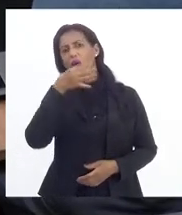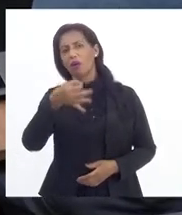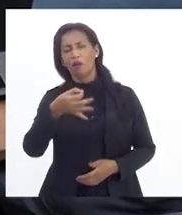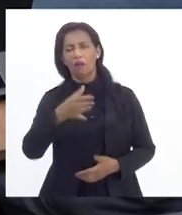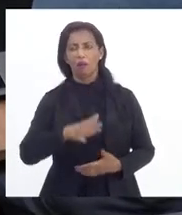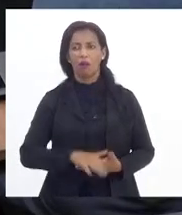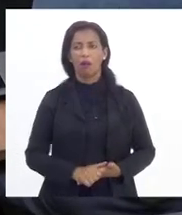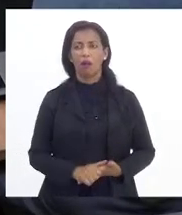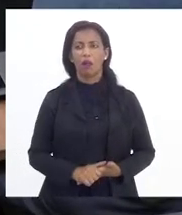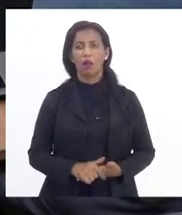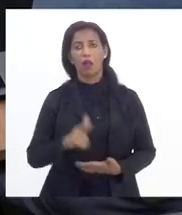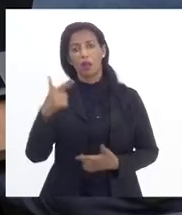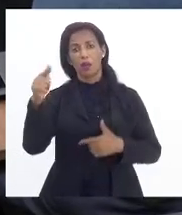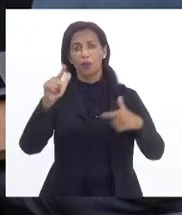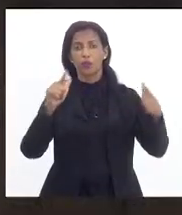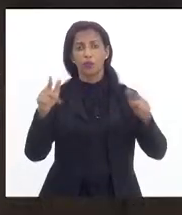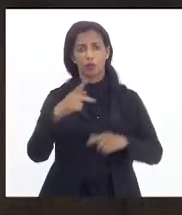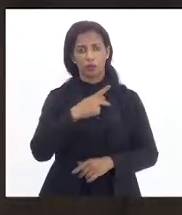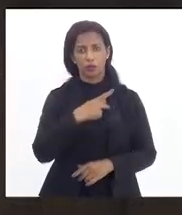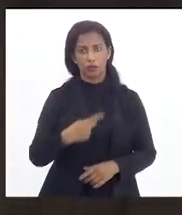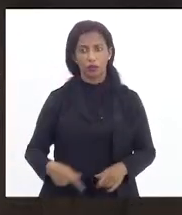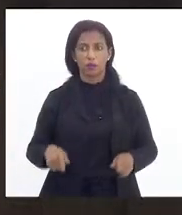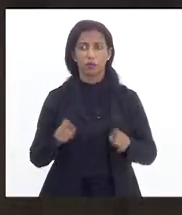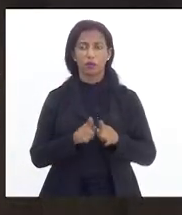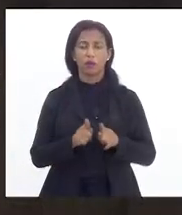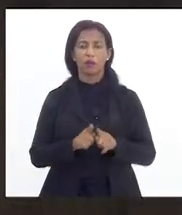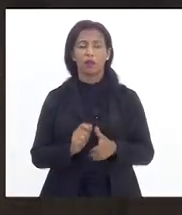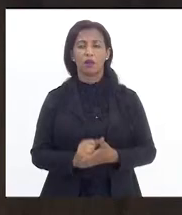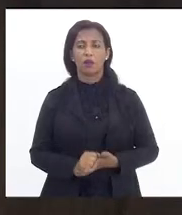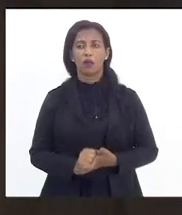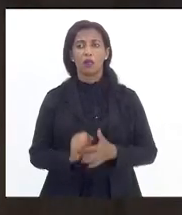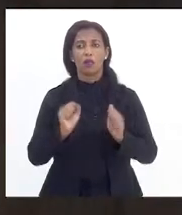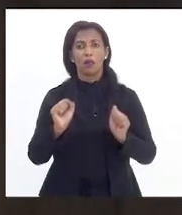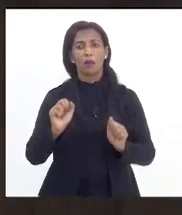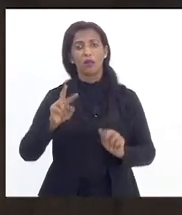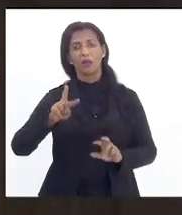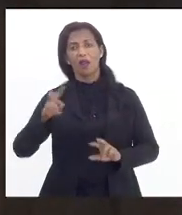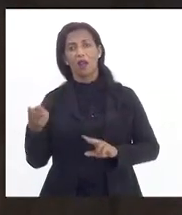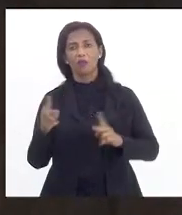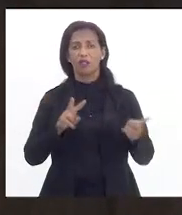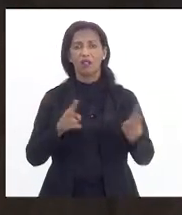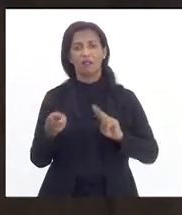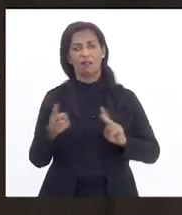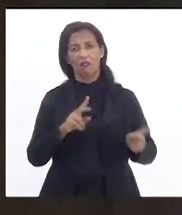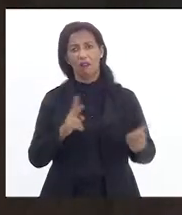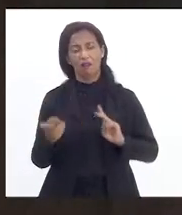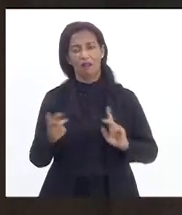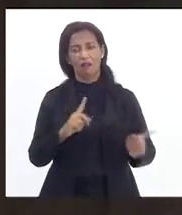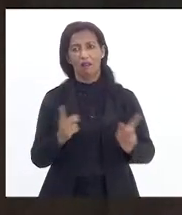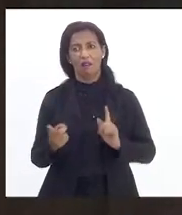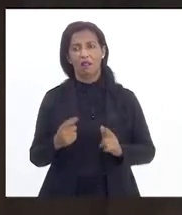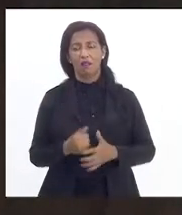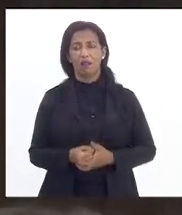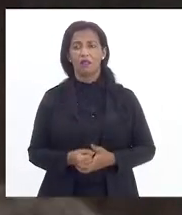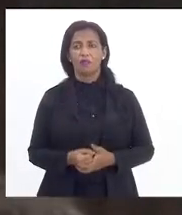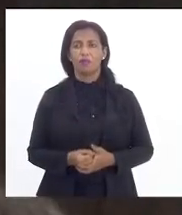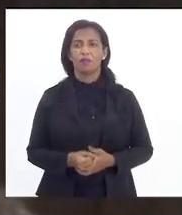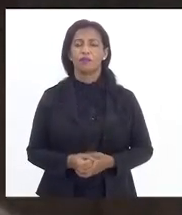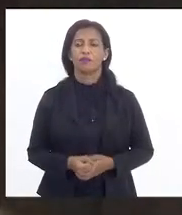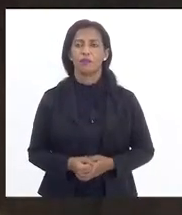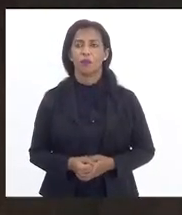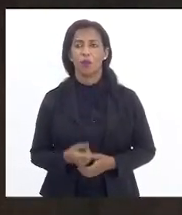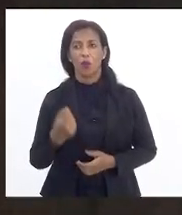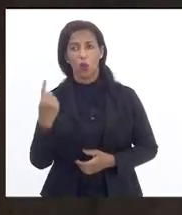excelência aí por isso dá mais ficou Presidente é que possa alternar você não desde a primeira fala do deputado a partir da terceira